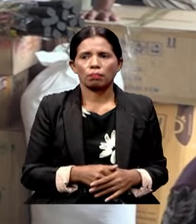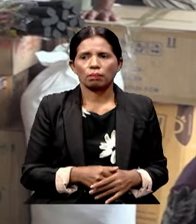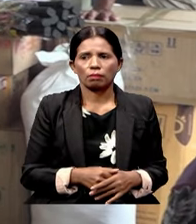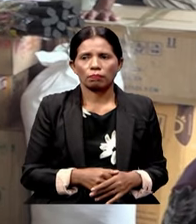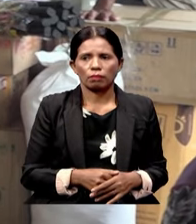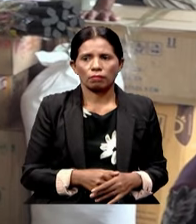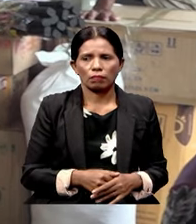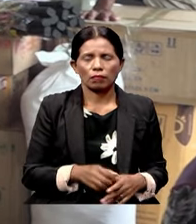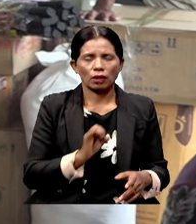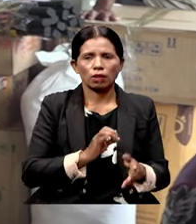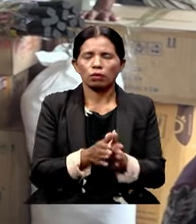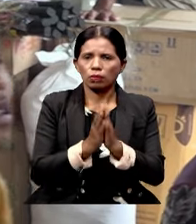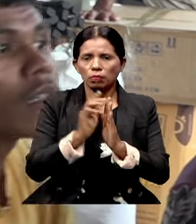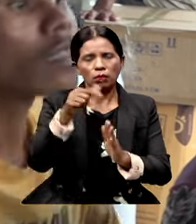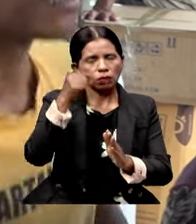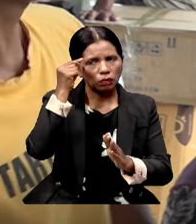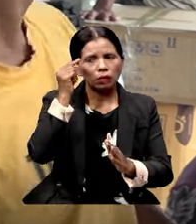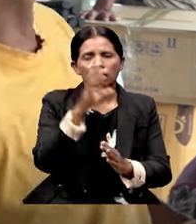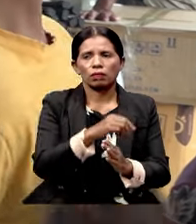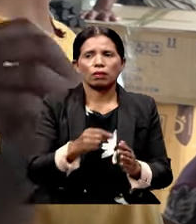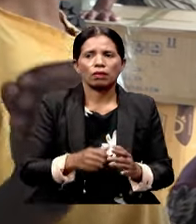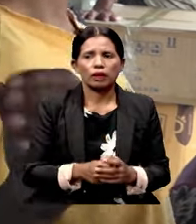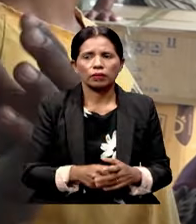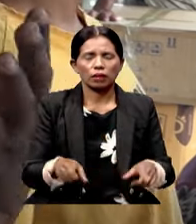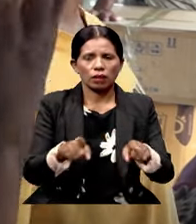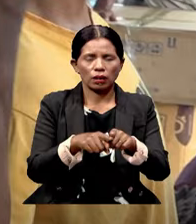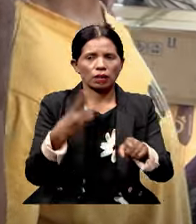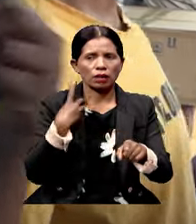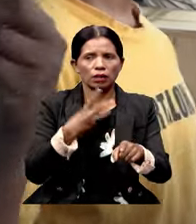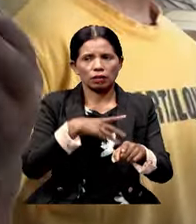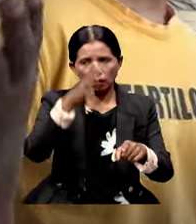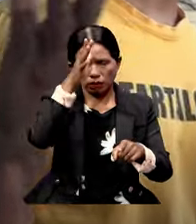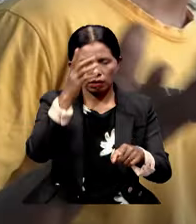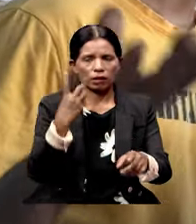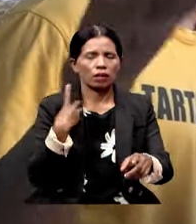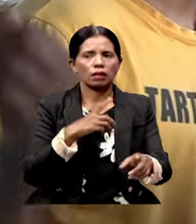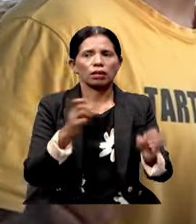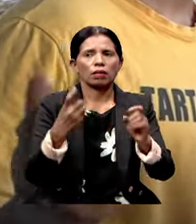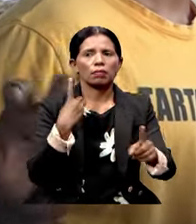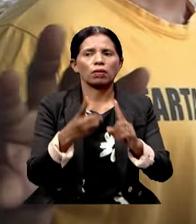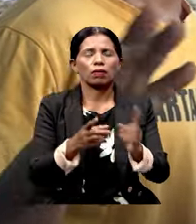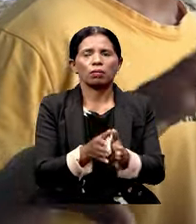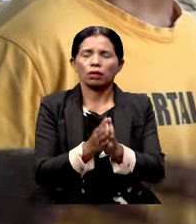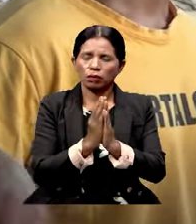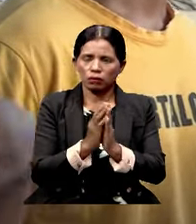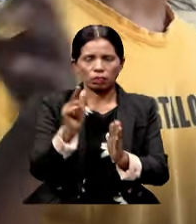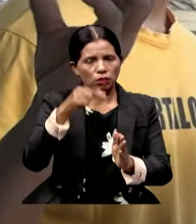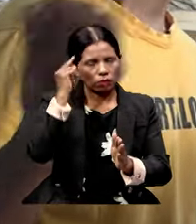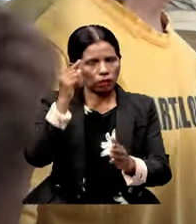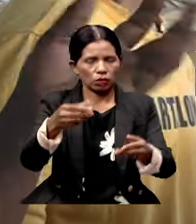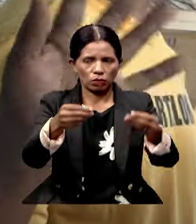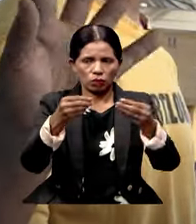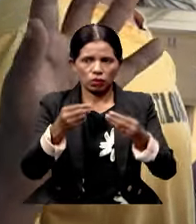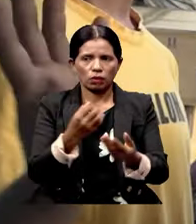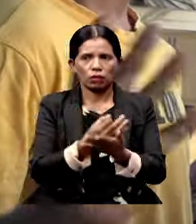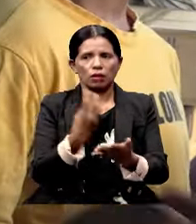Nema kausu gobernu. Governo ne na sa nudar ita ne na ami laus dia na ami kuali ansa ne ami ato tane lima ba governo ato fone tik de